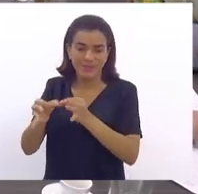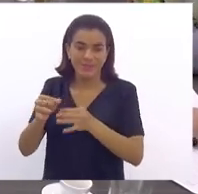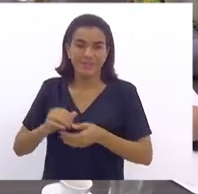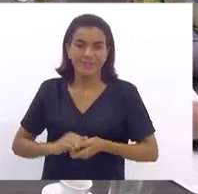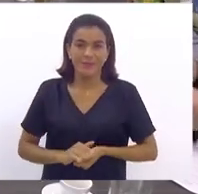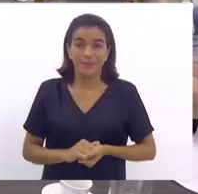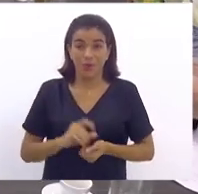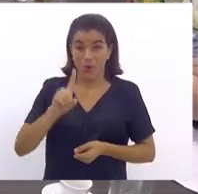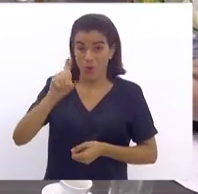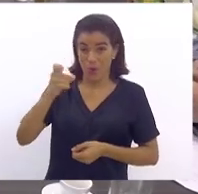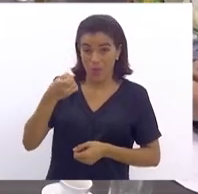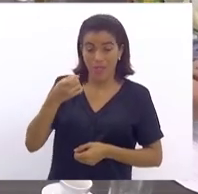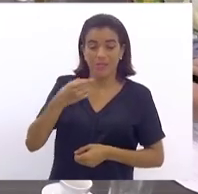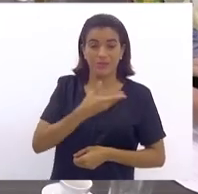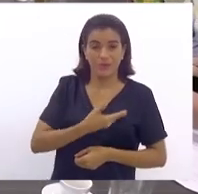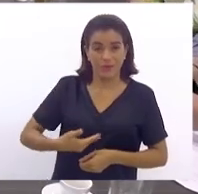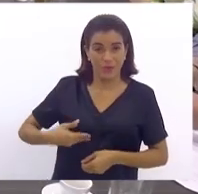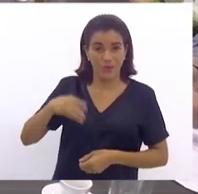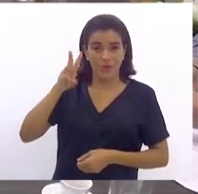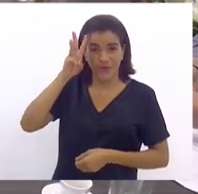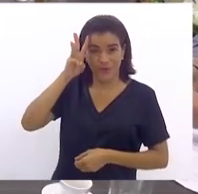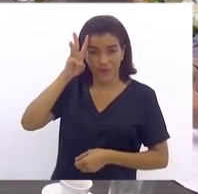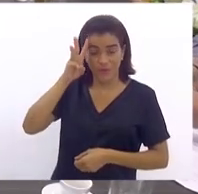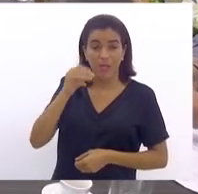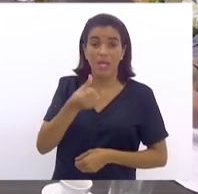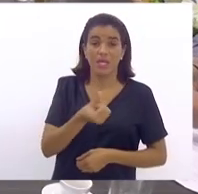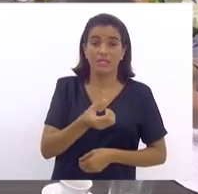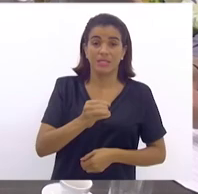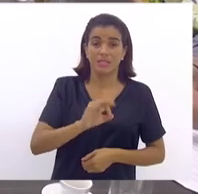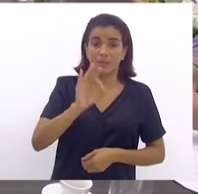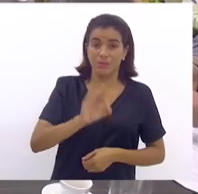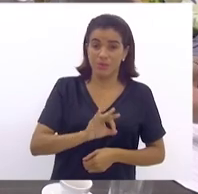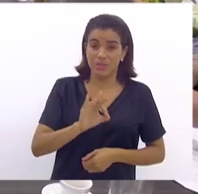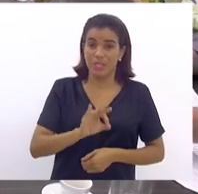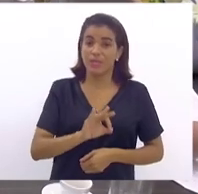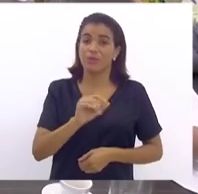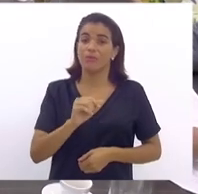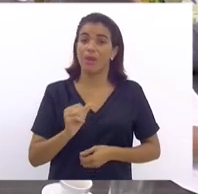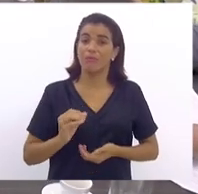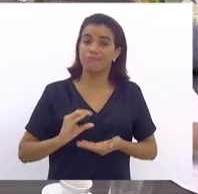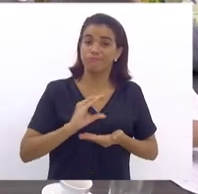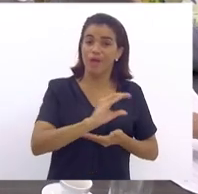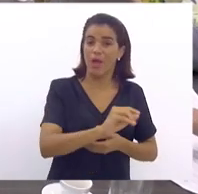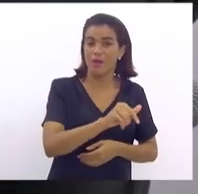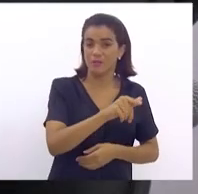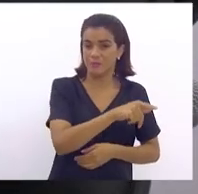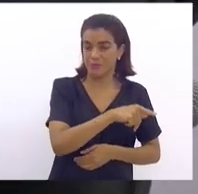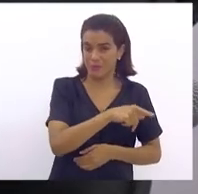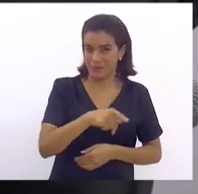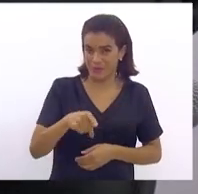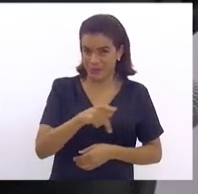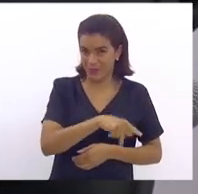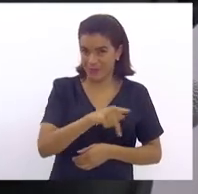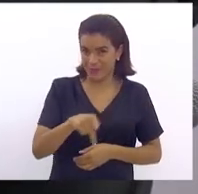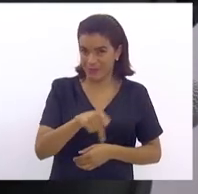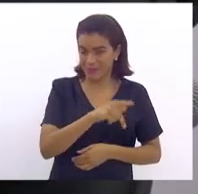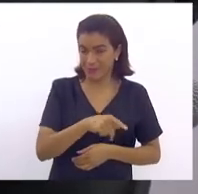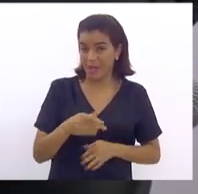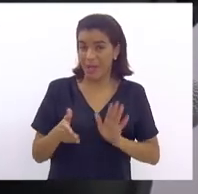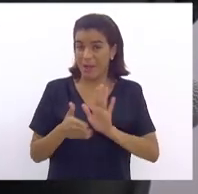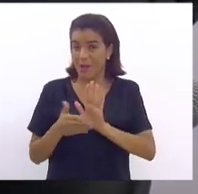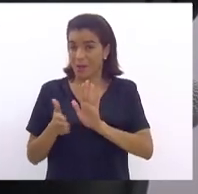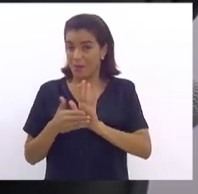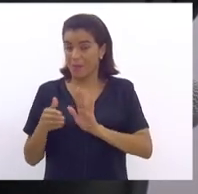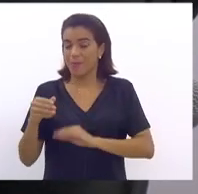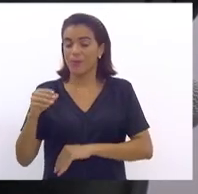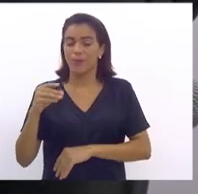o ex-governador Witzel propõe é 70% para os professores, ou seja, é mais duro ainda do que é hoje. Ou seja, a proposta do presidente Bacelar